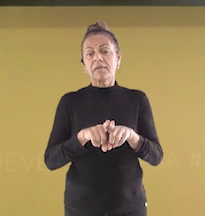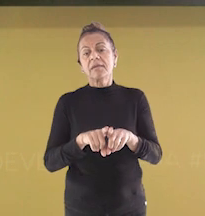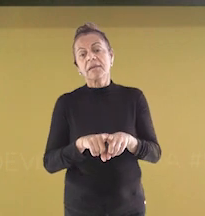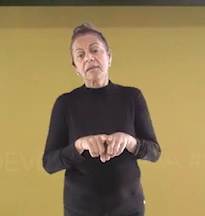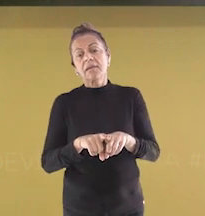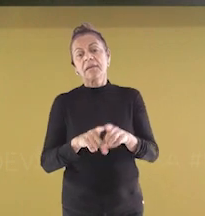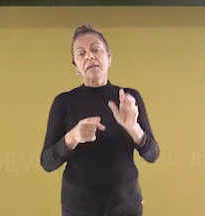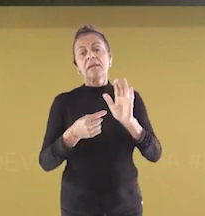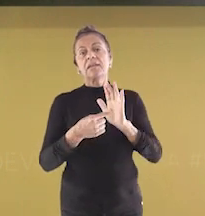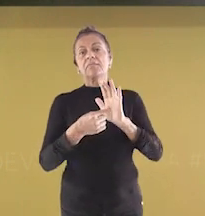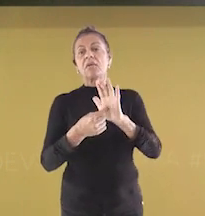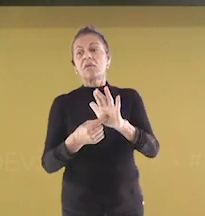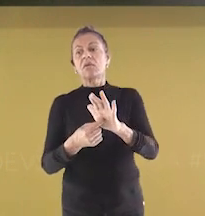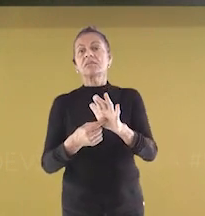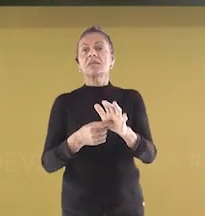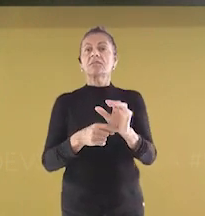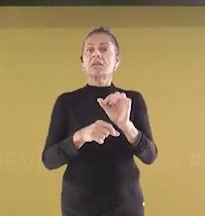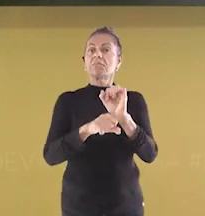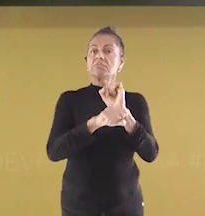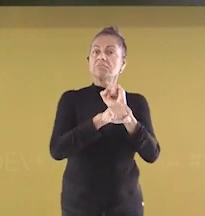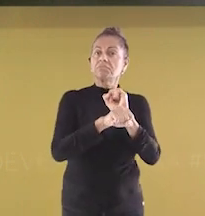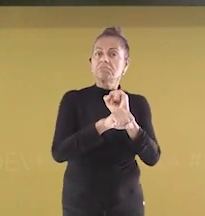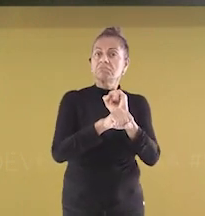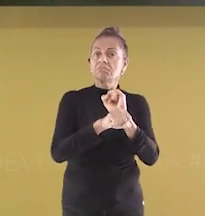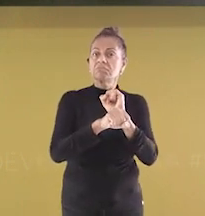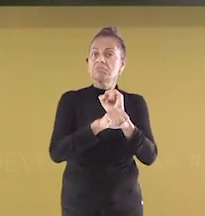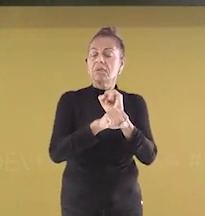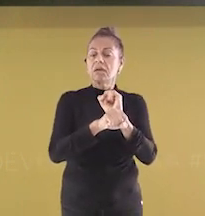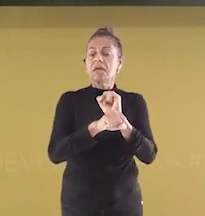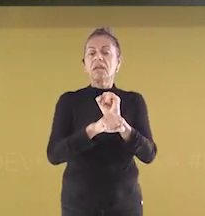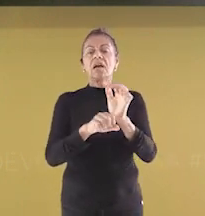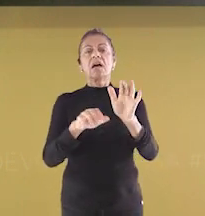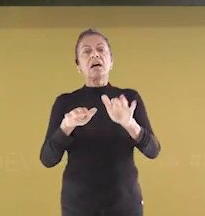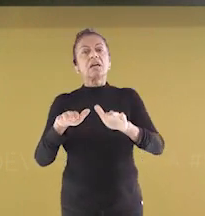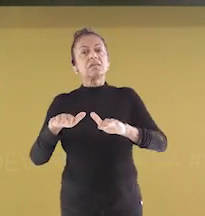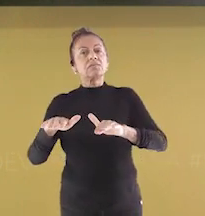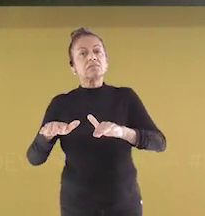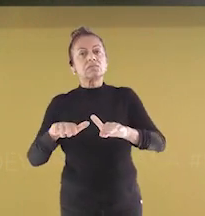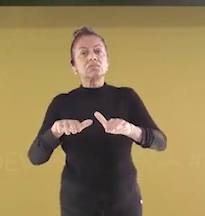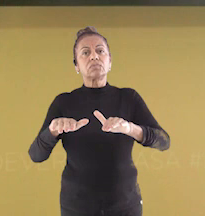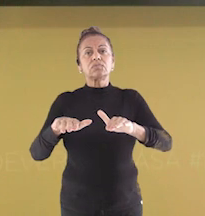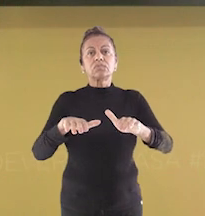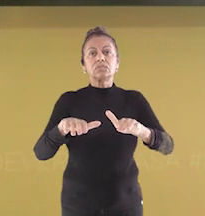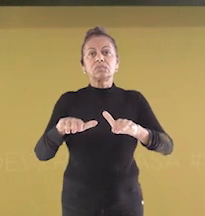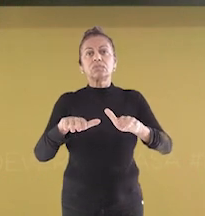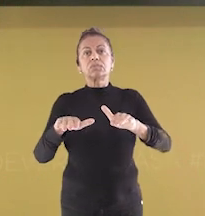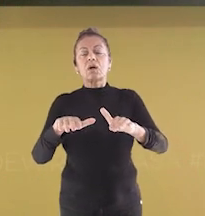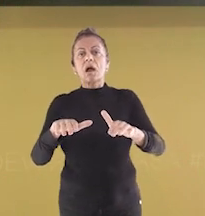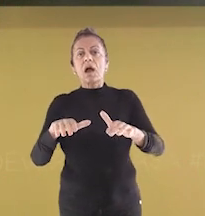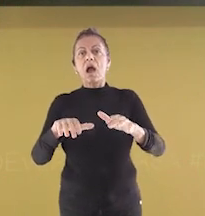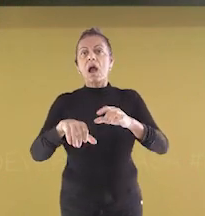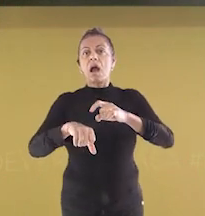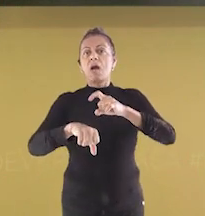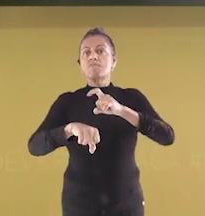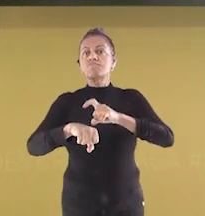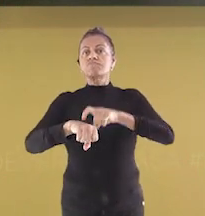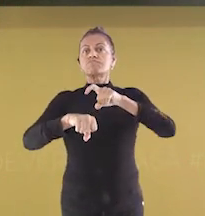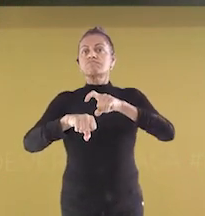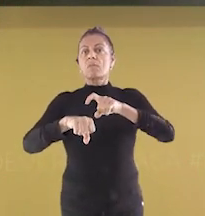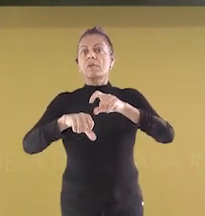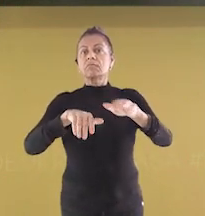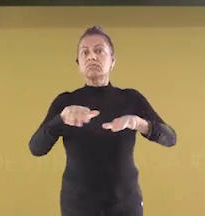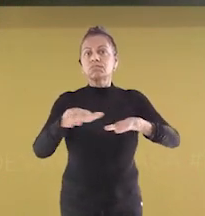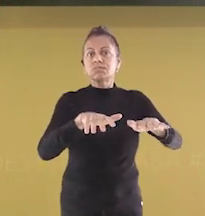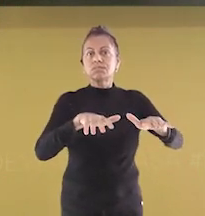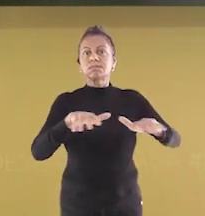Ele também pode estar dormente, ou seja, ele não está em atividade. Contudo, pode ser que em um dado momento